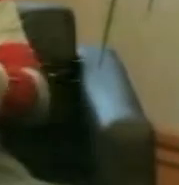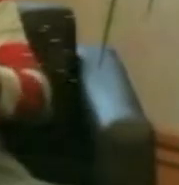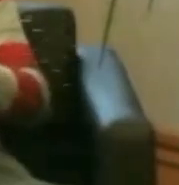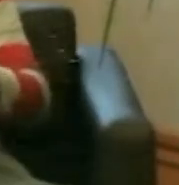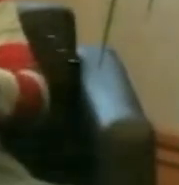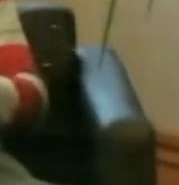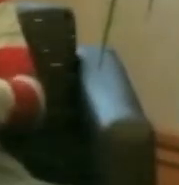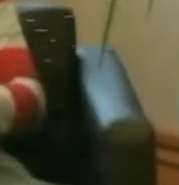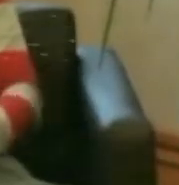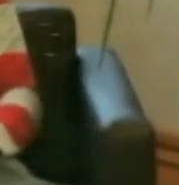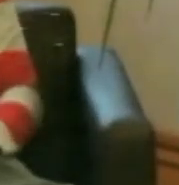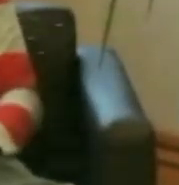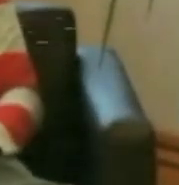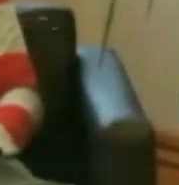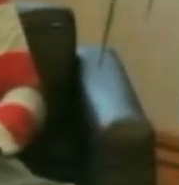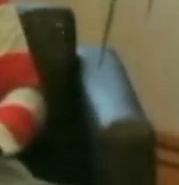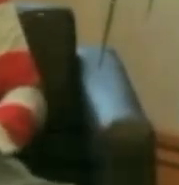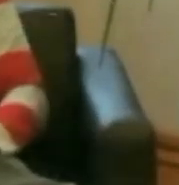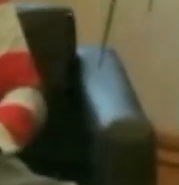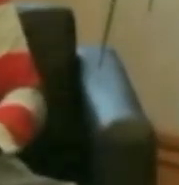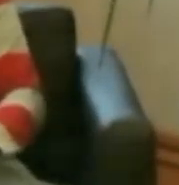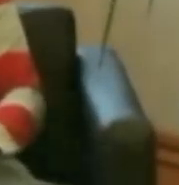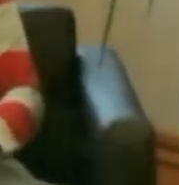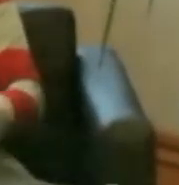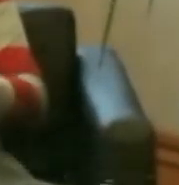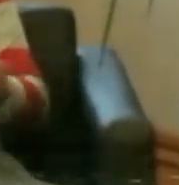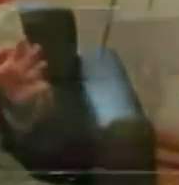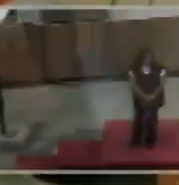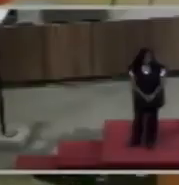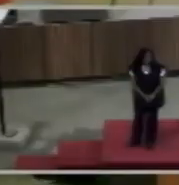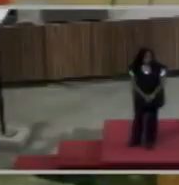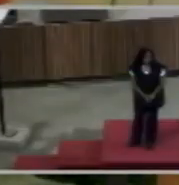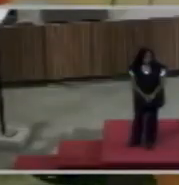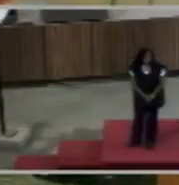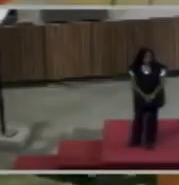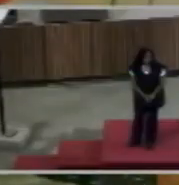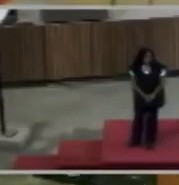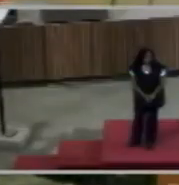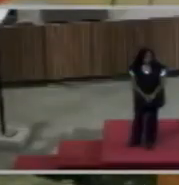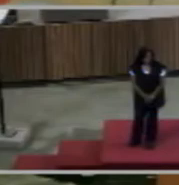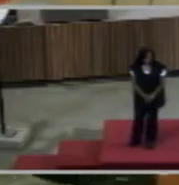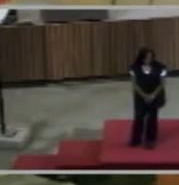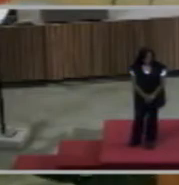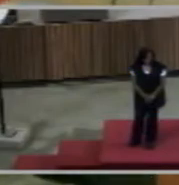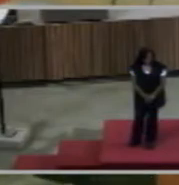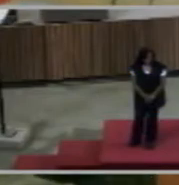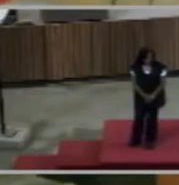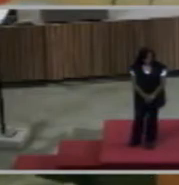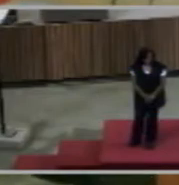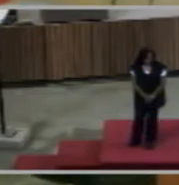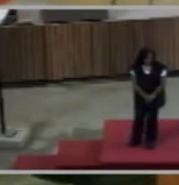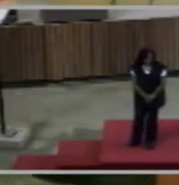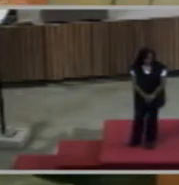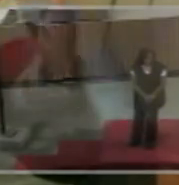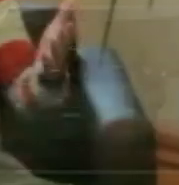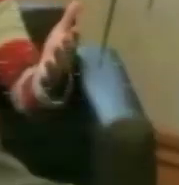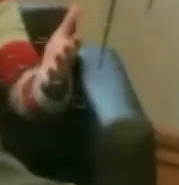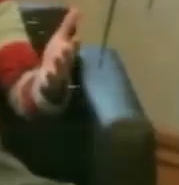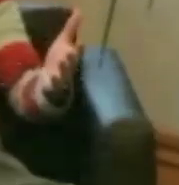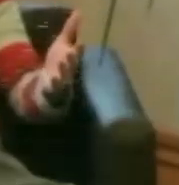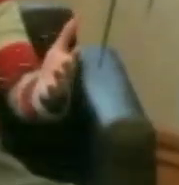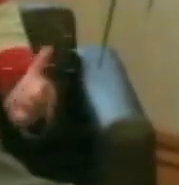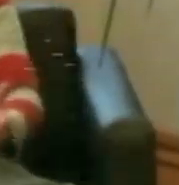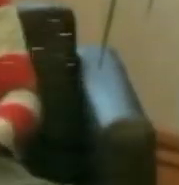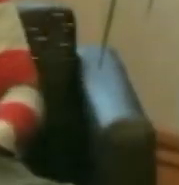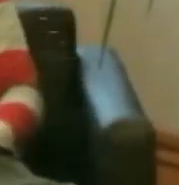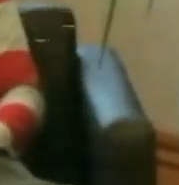ajudar a agitar aí o seu grupo, que daqui a pouco está começando. São essas e muito mais novidades que nós temos no Acontece na PIB, desejando a